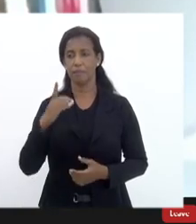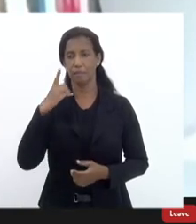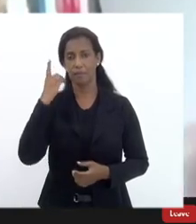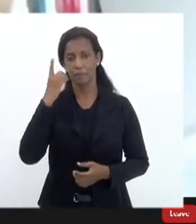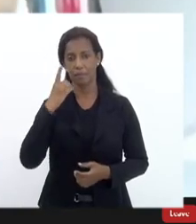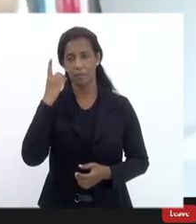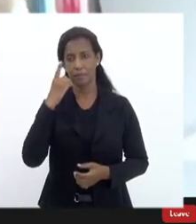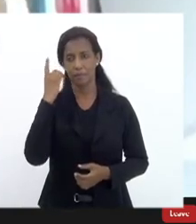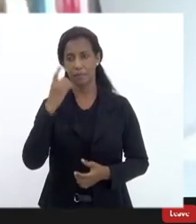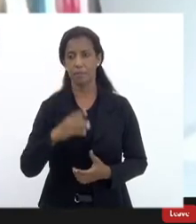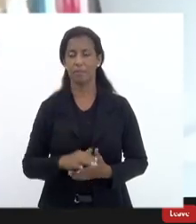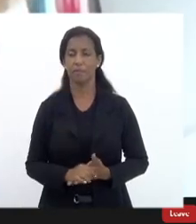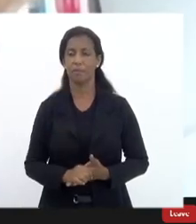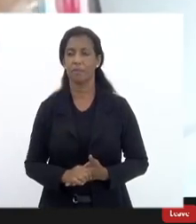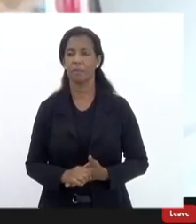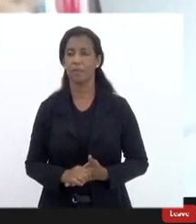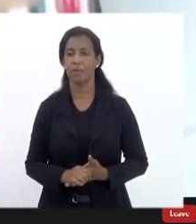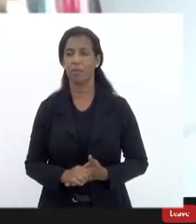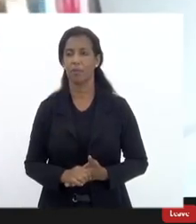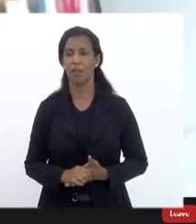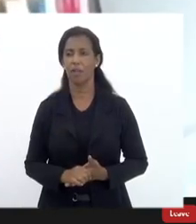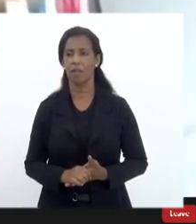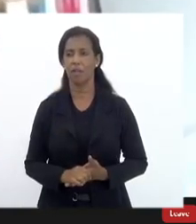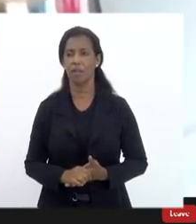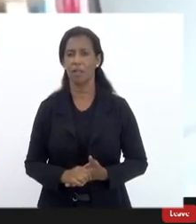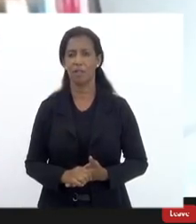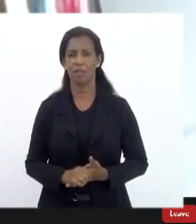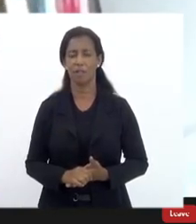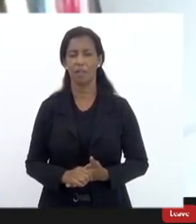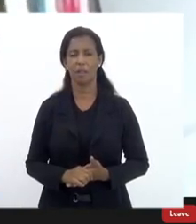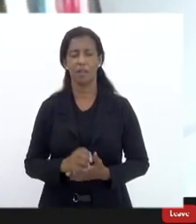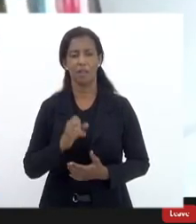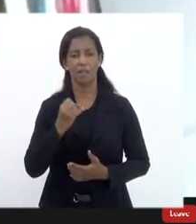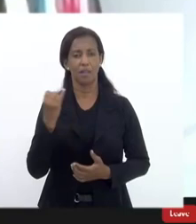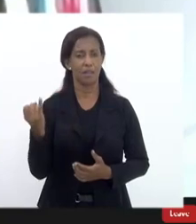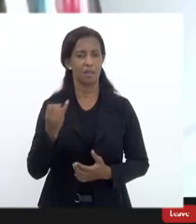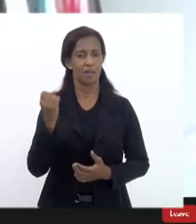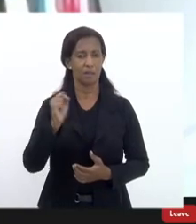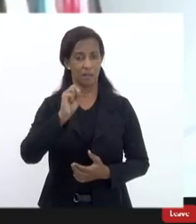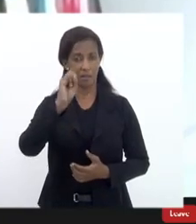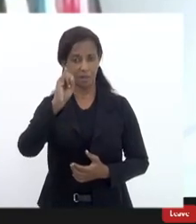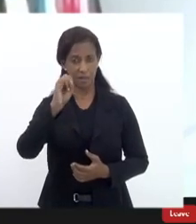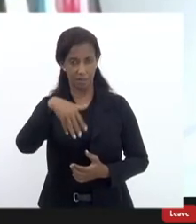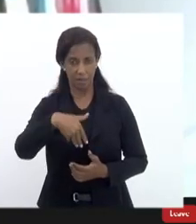deputado Ferreirinha, é importante sim a